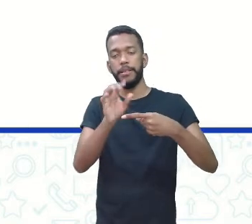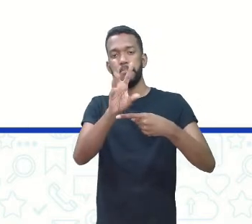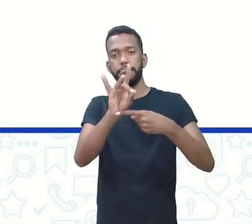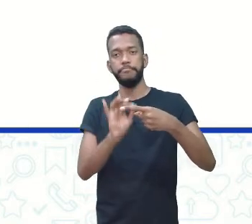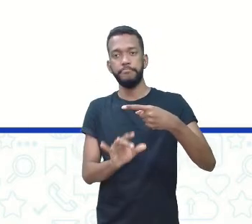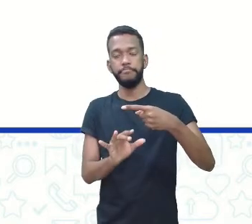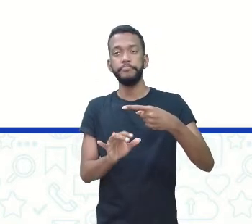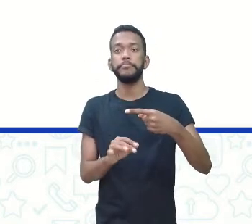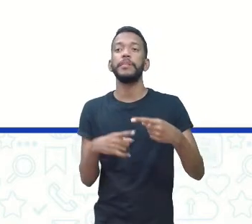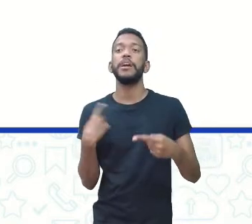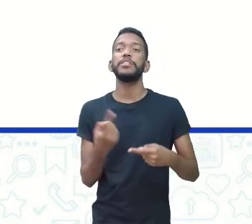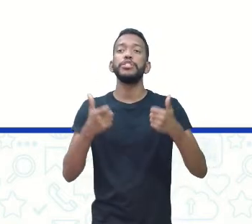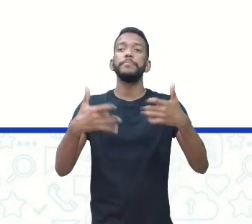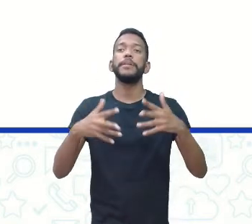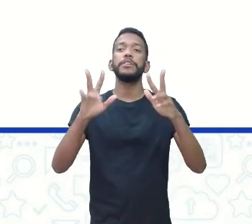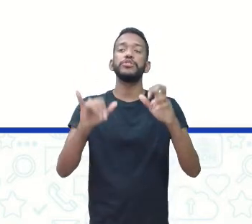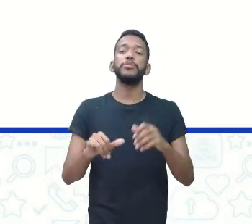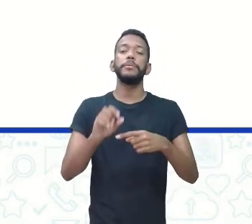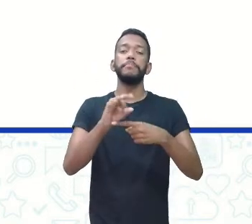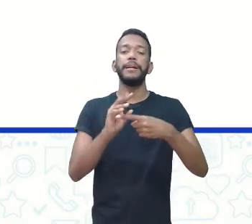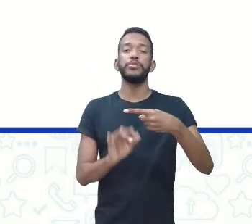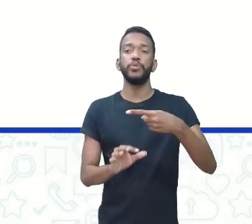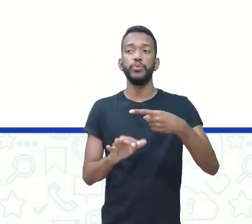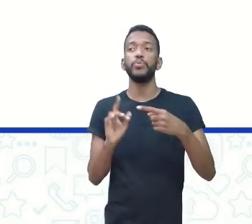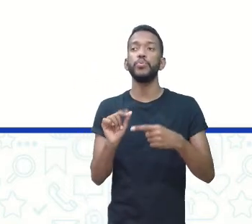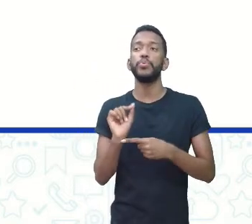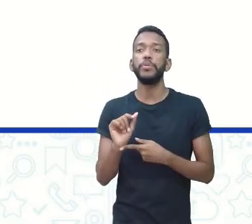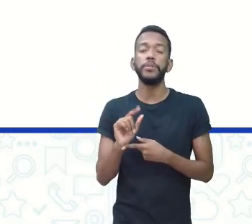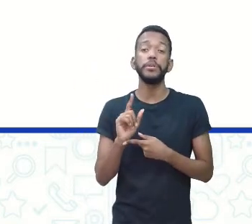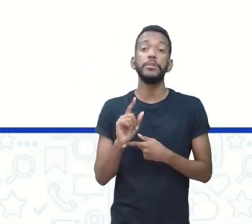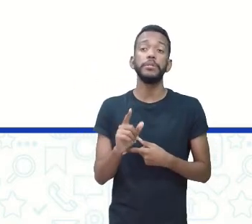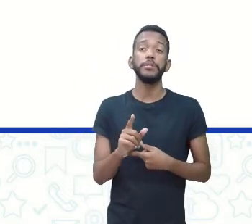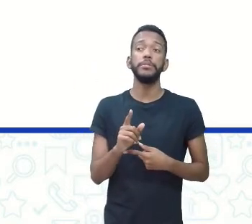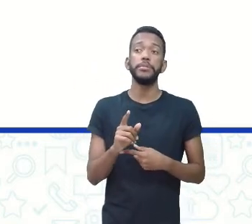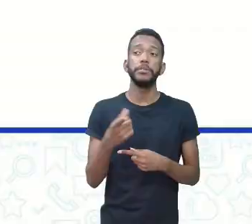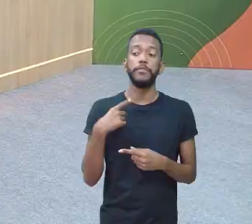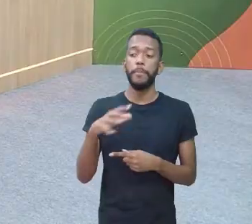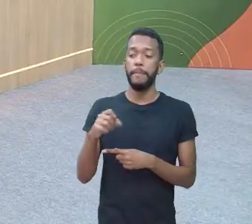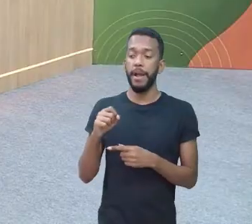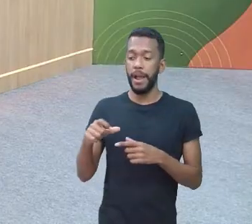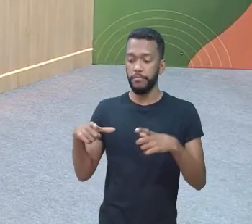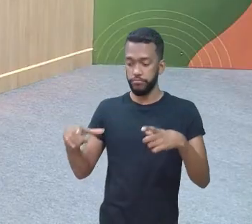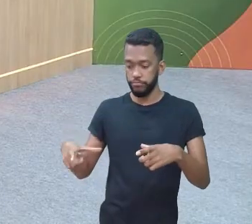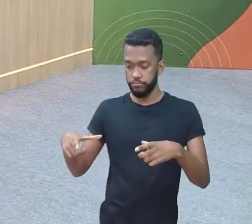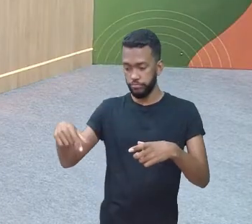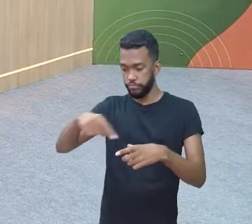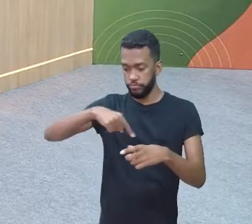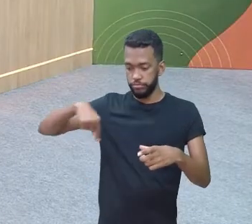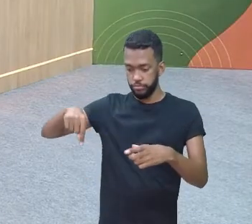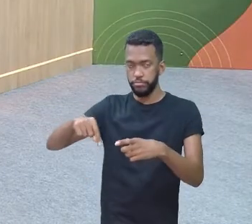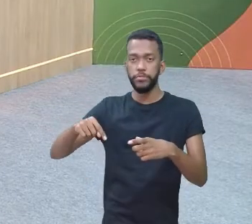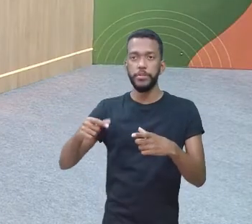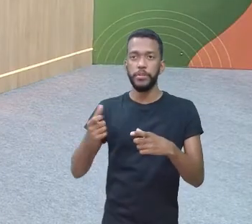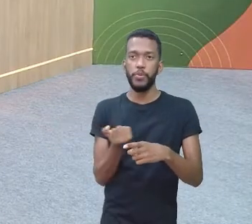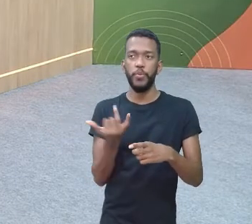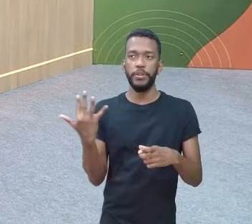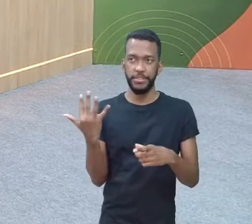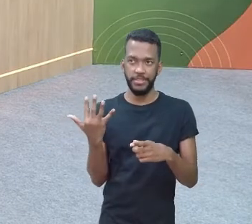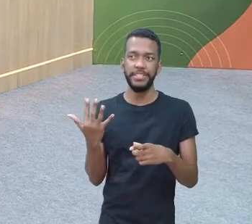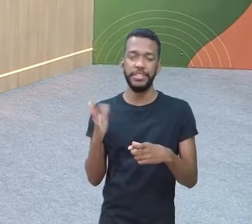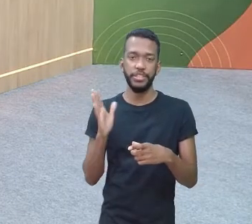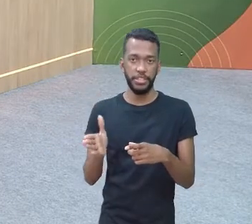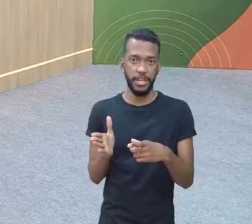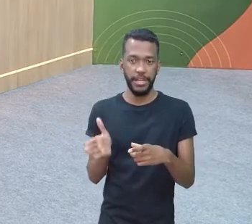relaciona essa noção de parte com todo, significa que eu vou pegar um determinado valor, uma determinada quantidade, um